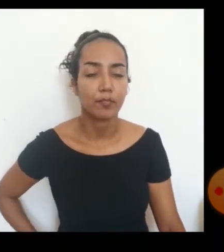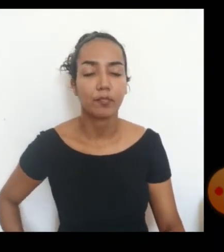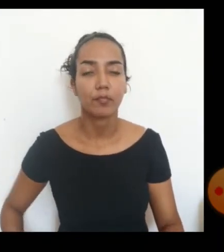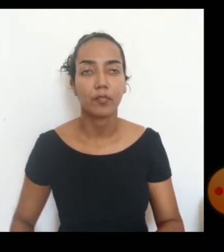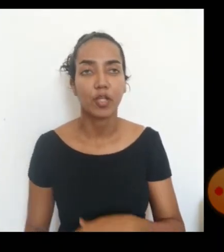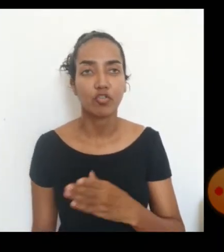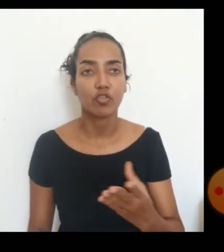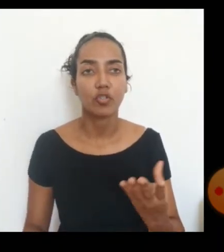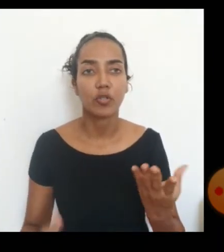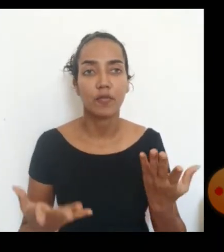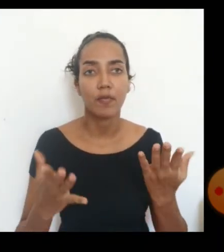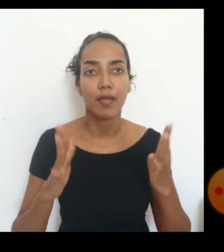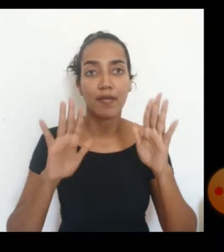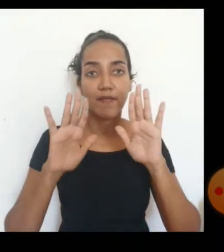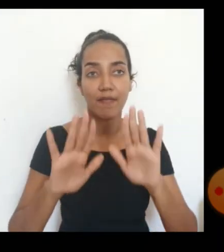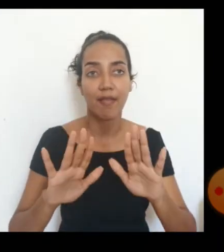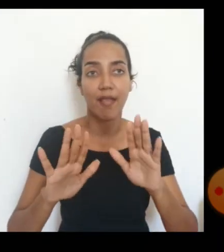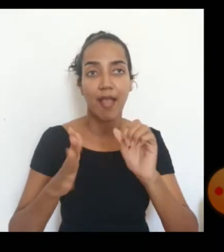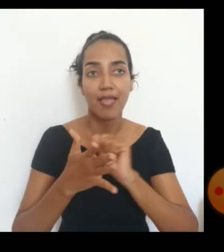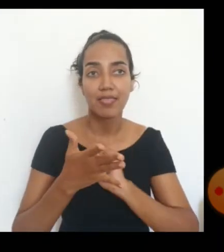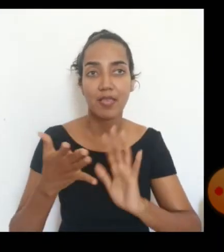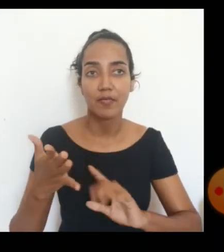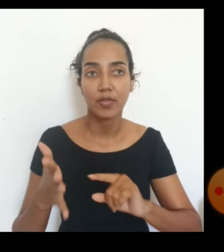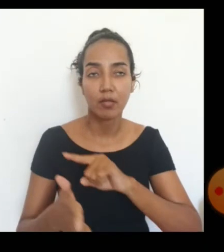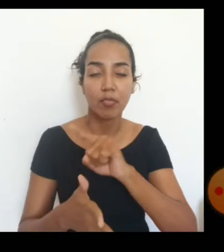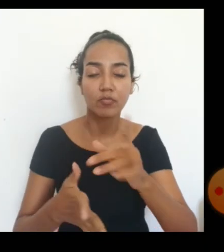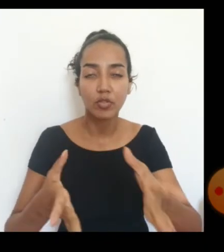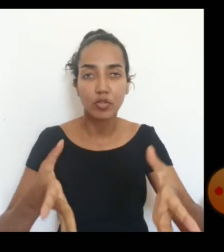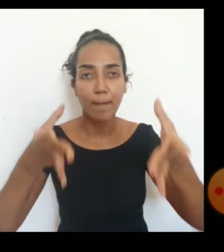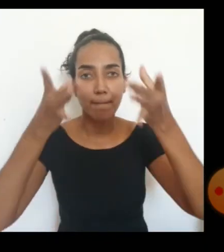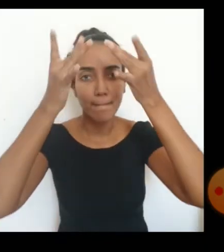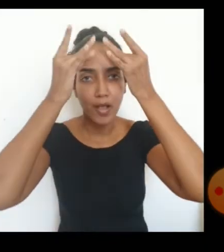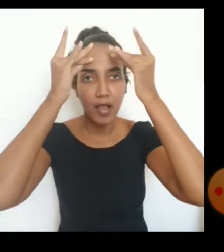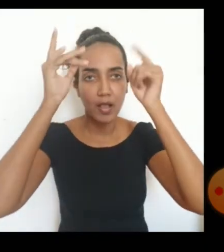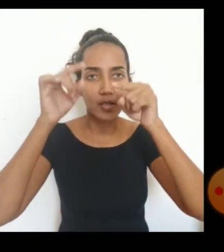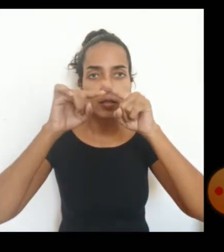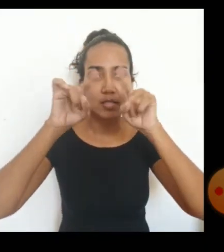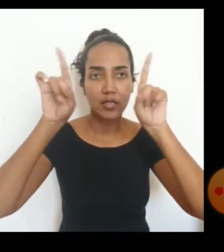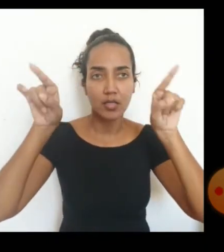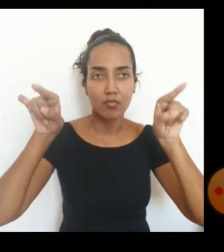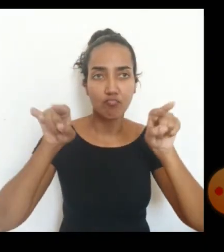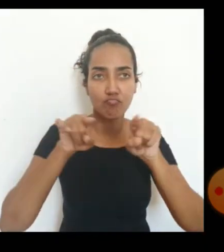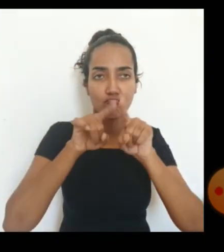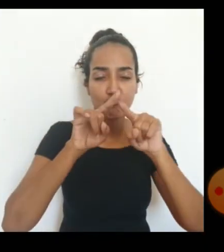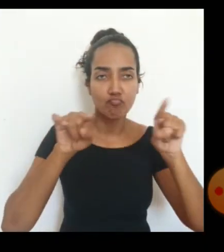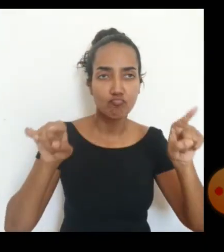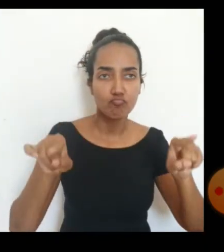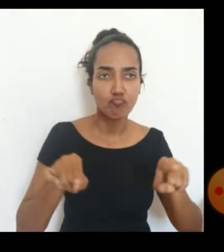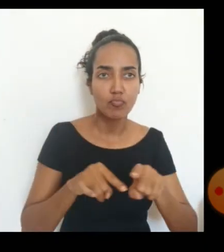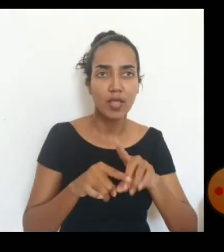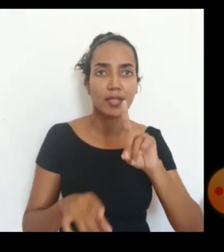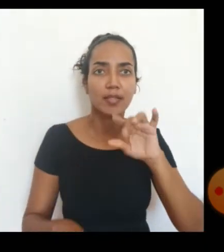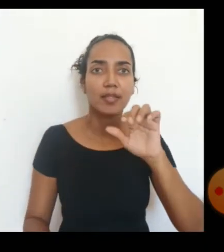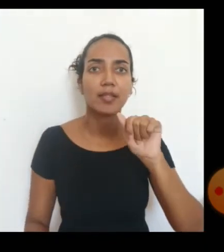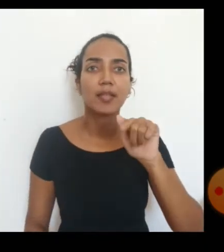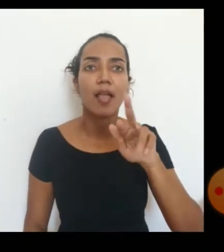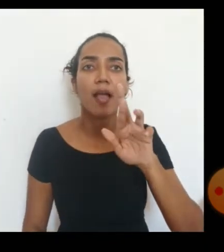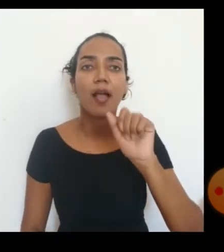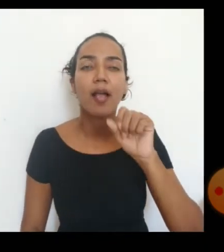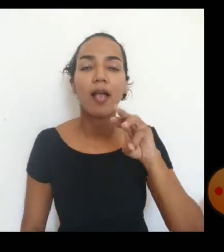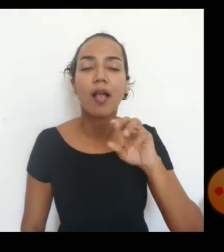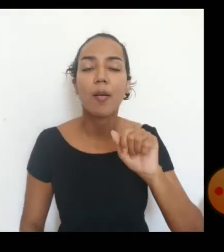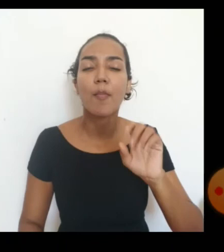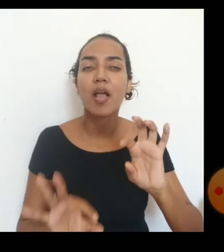né? Carro e proprietário. O carro ele tem alguns métodos aqui e o proprietário tem alguns atributos.